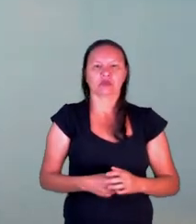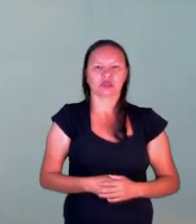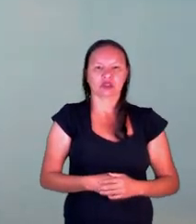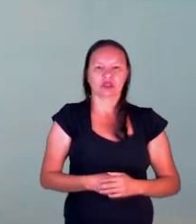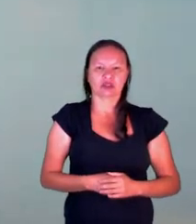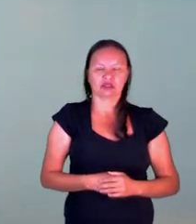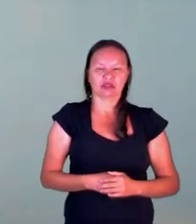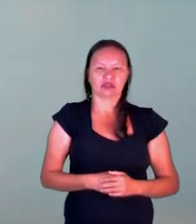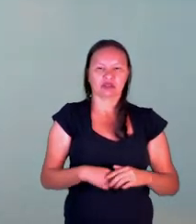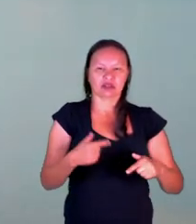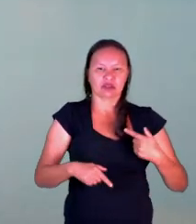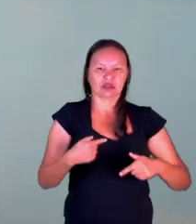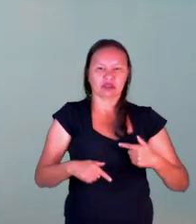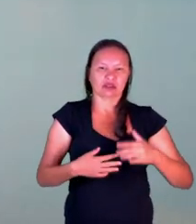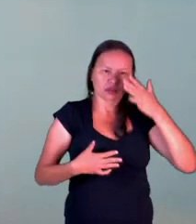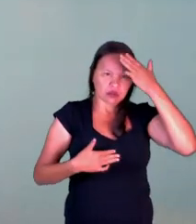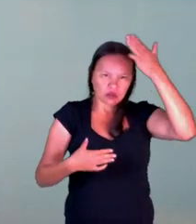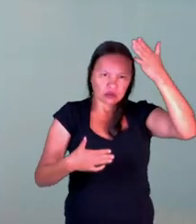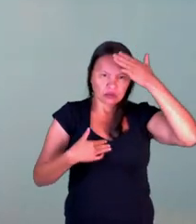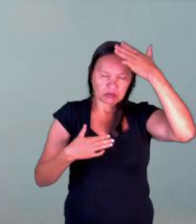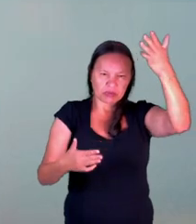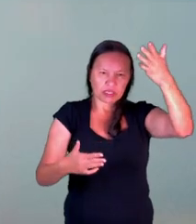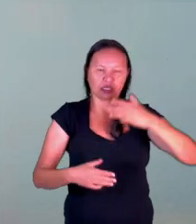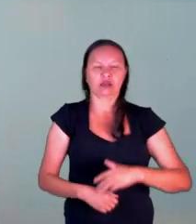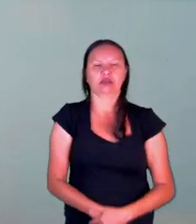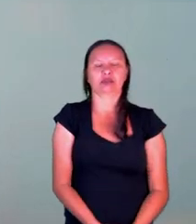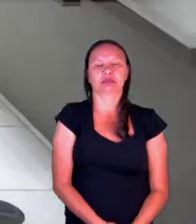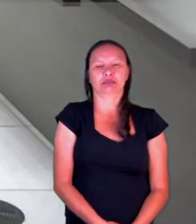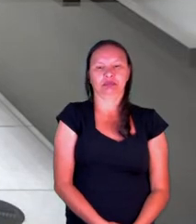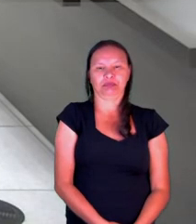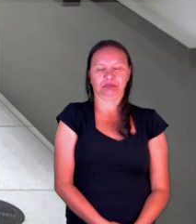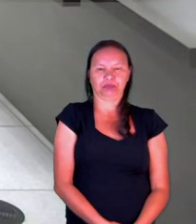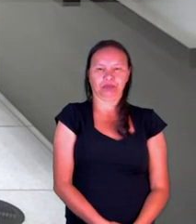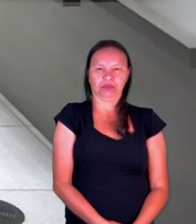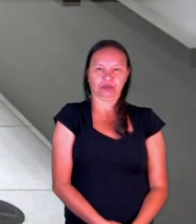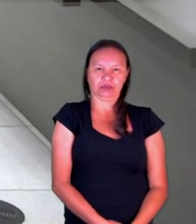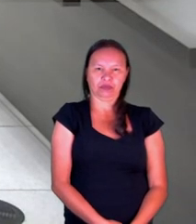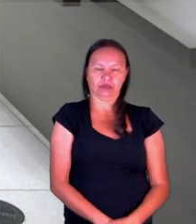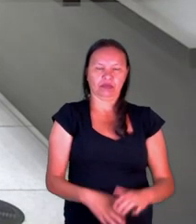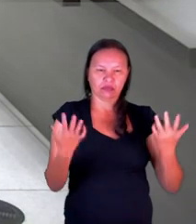esse diálogo obrigado obrigado pela pergunta Paulo também